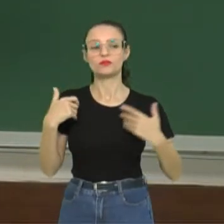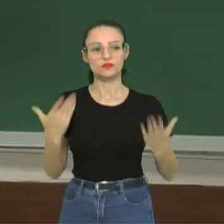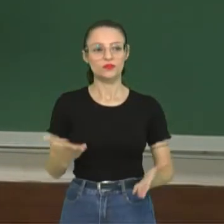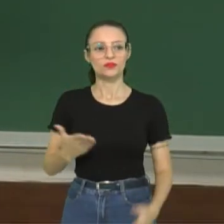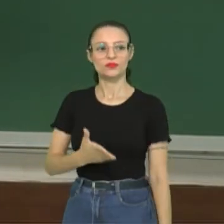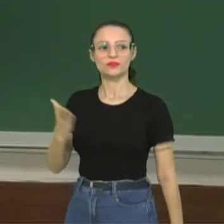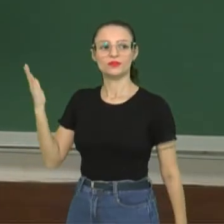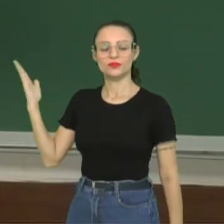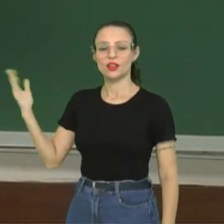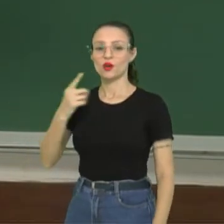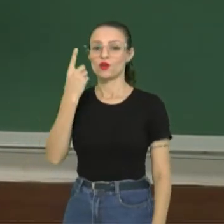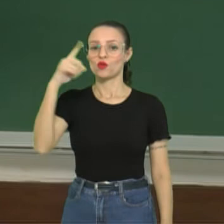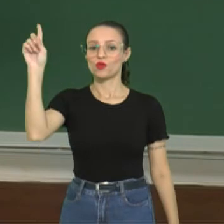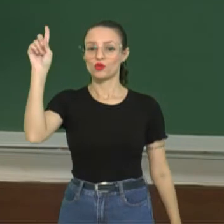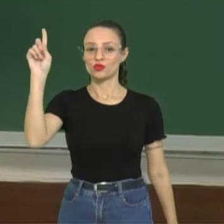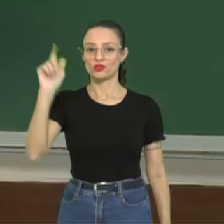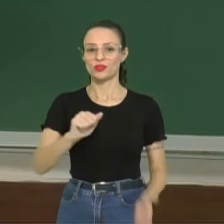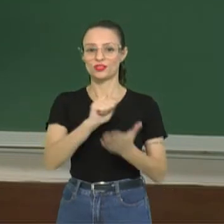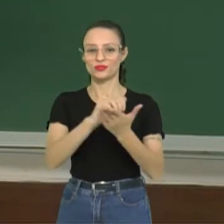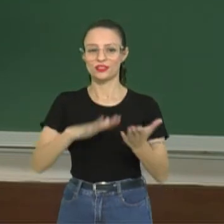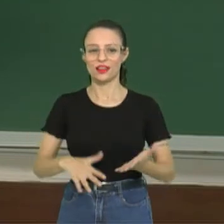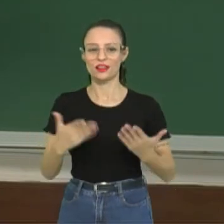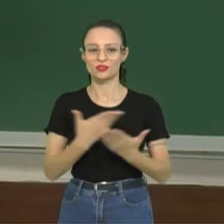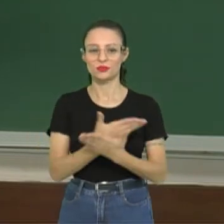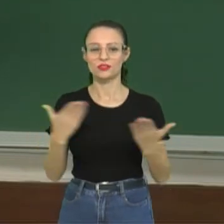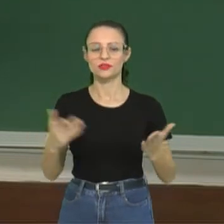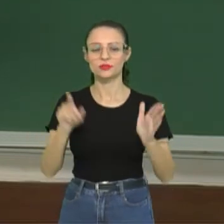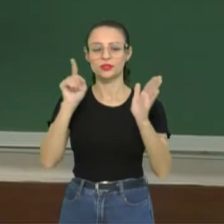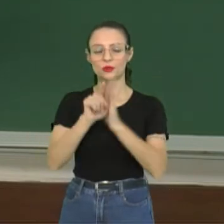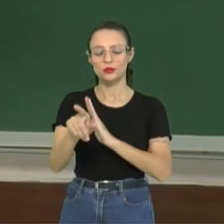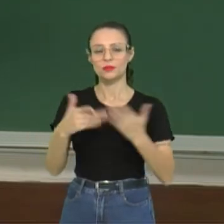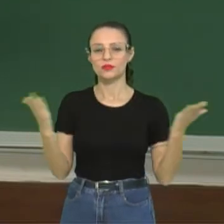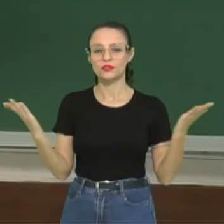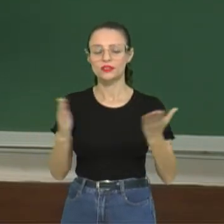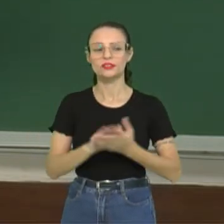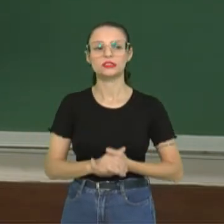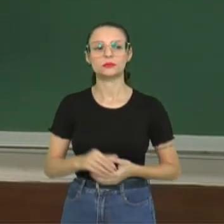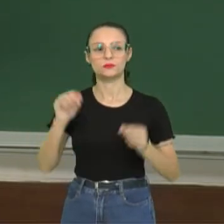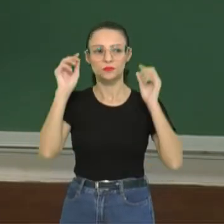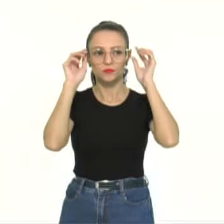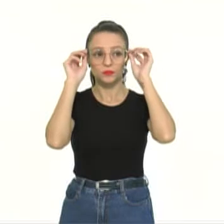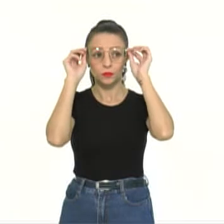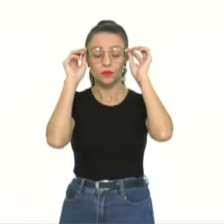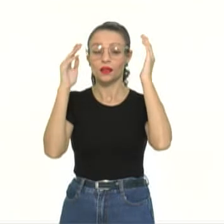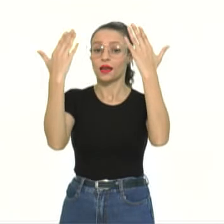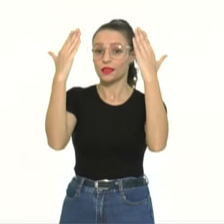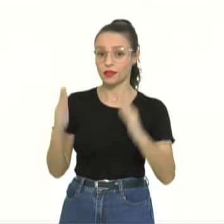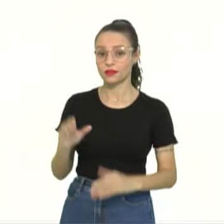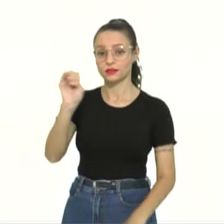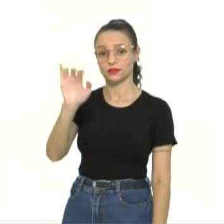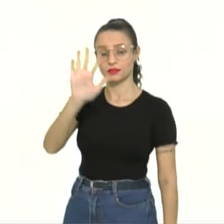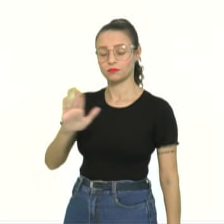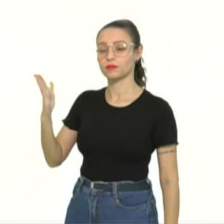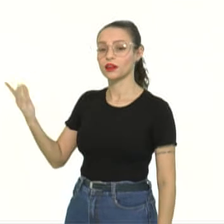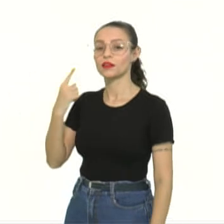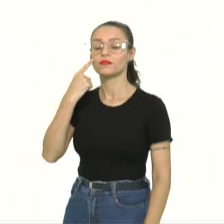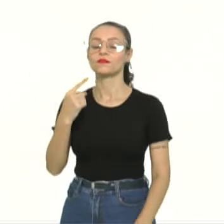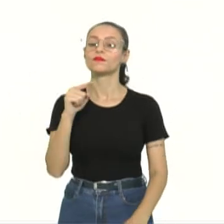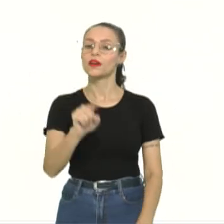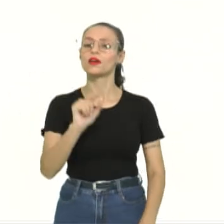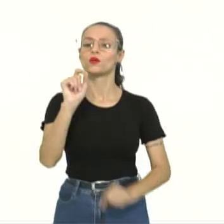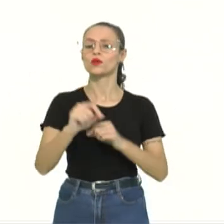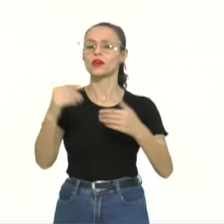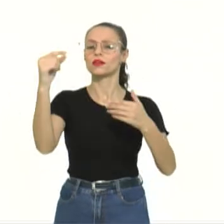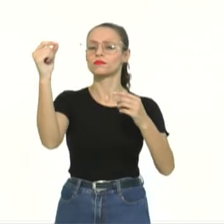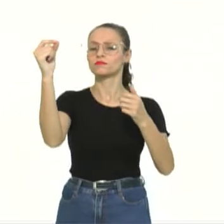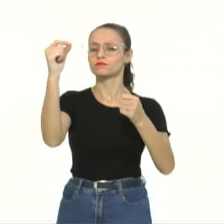então uma a nossa última última atividade nosso último quiz de hoje tá análise A charge abaixo e identifique características